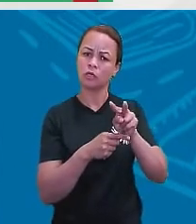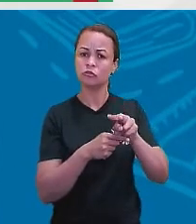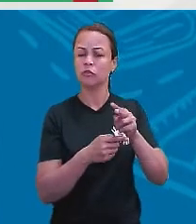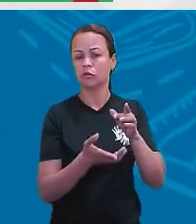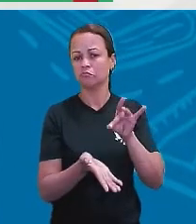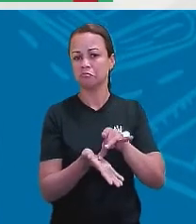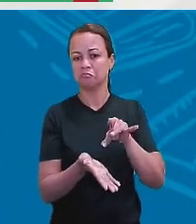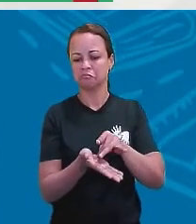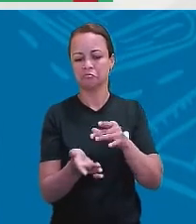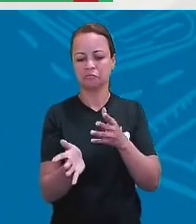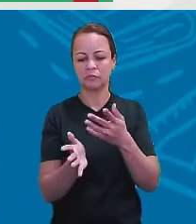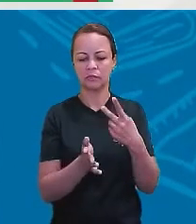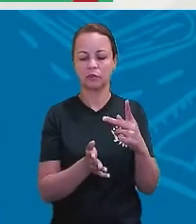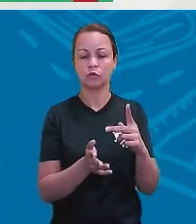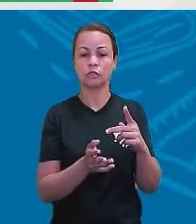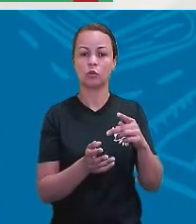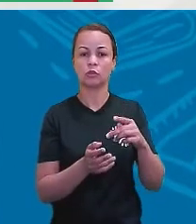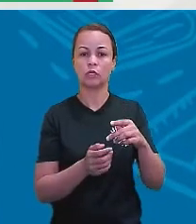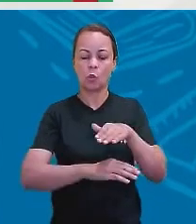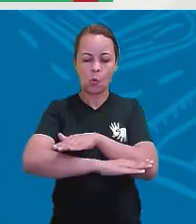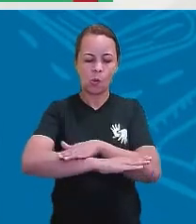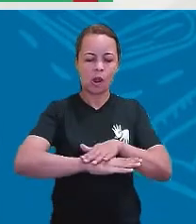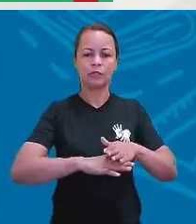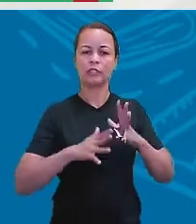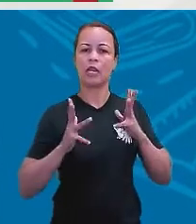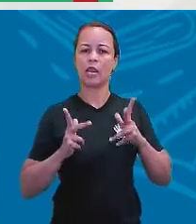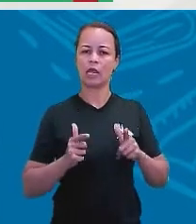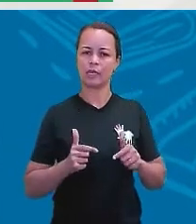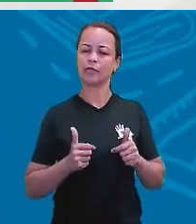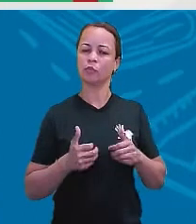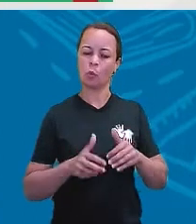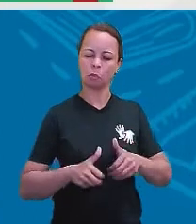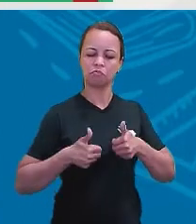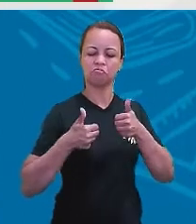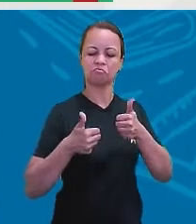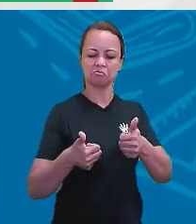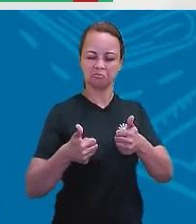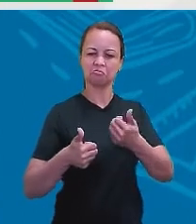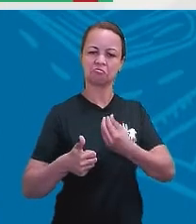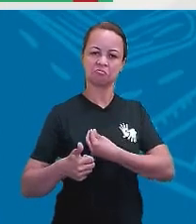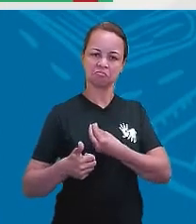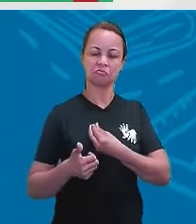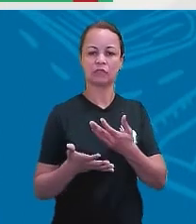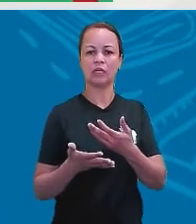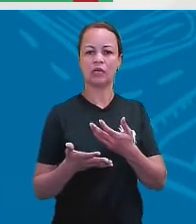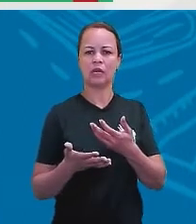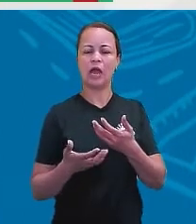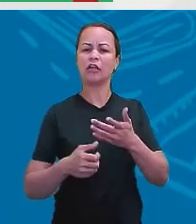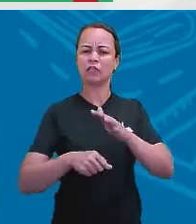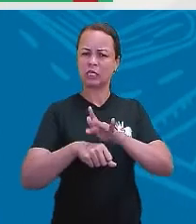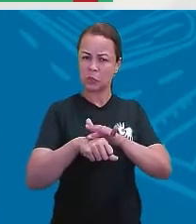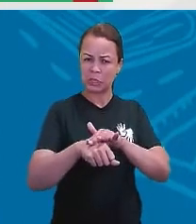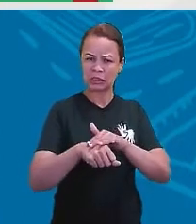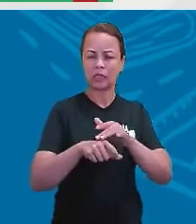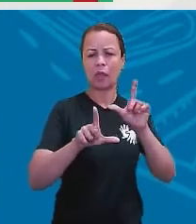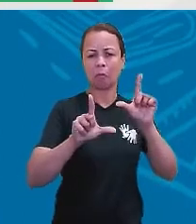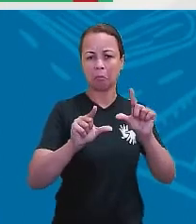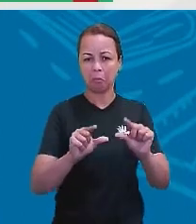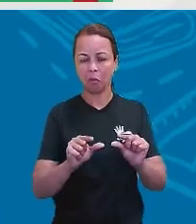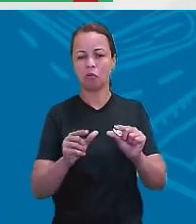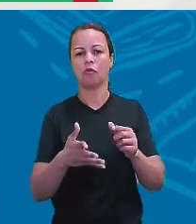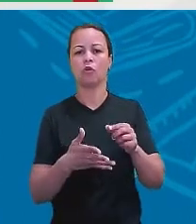do momento que a gente tem um ambiente limpo, um ambiente agradável, um ambiente que nos fornece qualidade de vida, a gente vai adoecer menos, a gente vai precisar